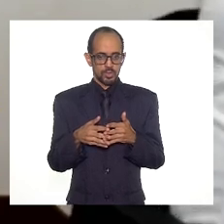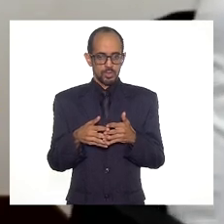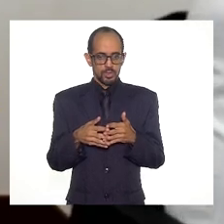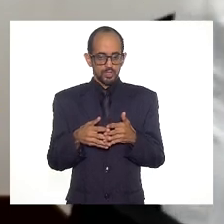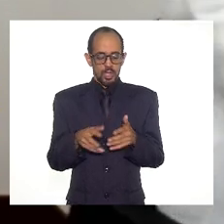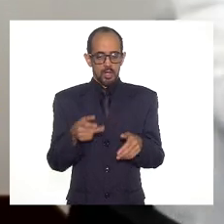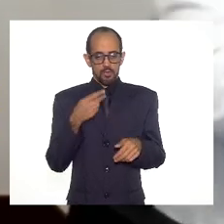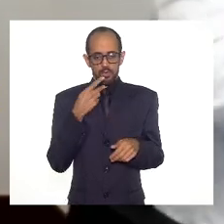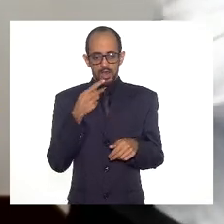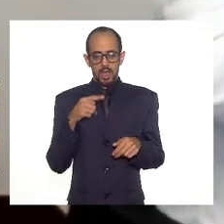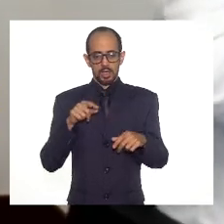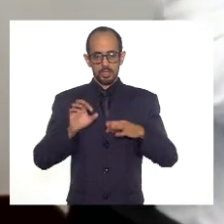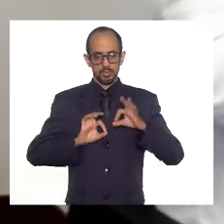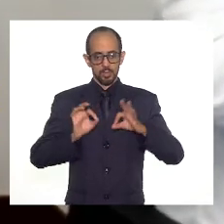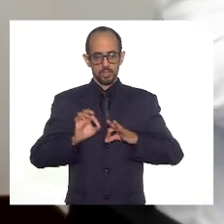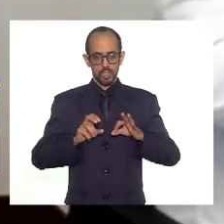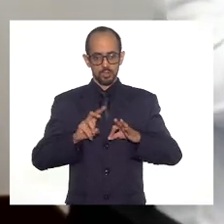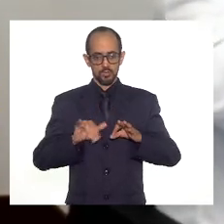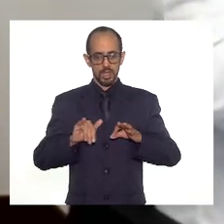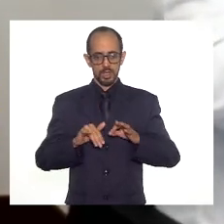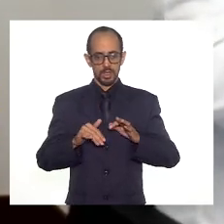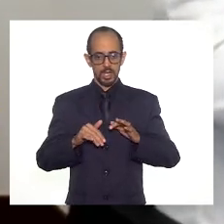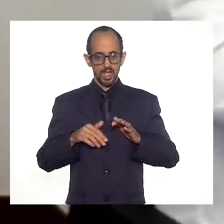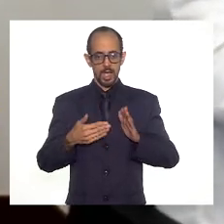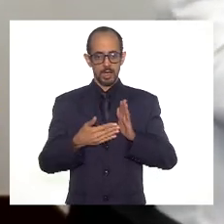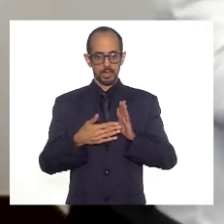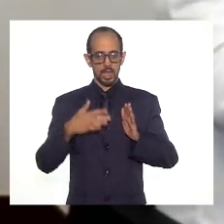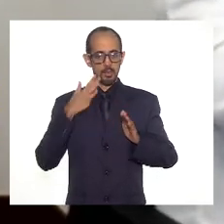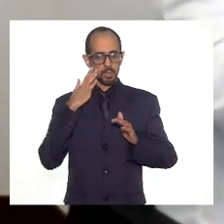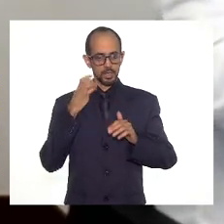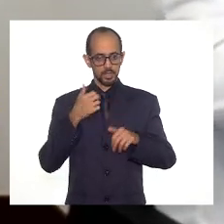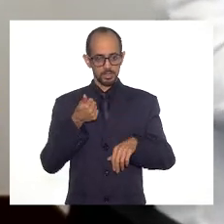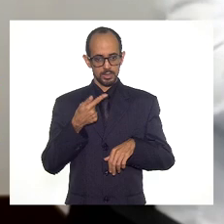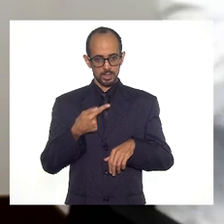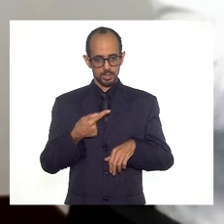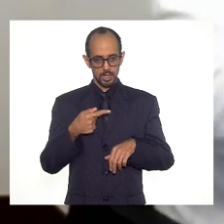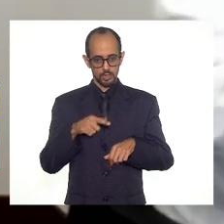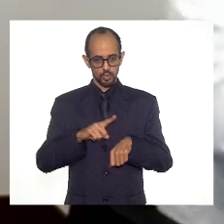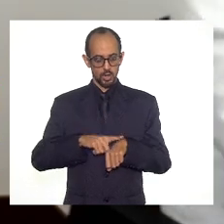dizer que esse projeto vai ficar até amanhã, às 17 horas, para recebimento de emendas, tá ok?